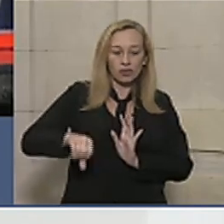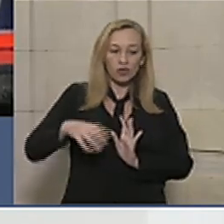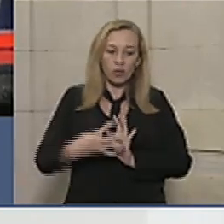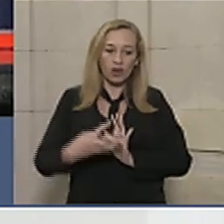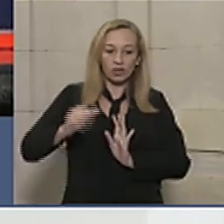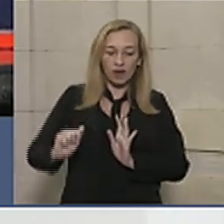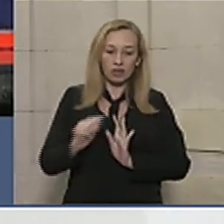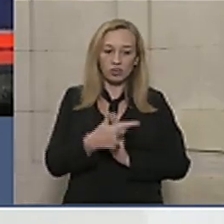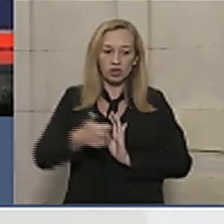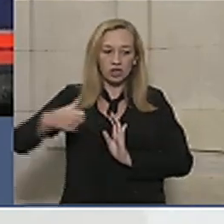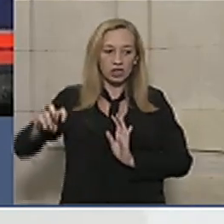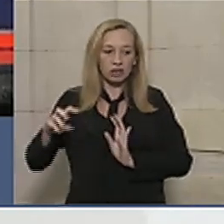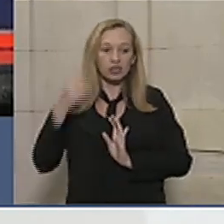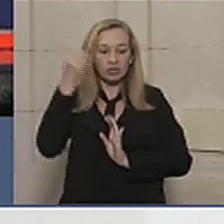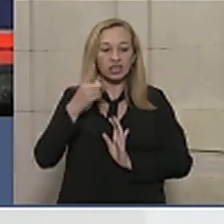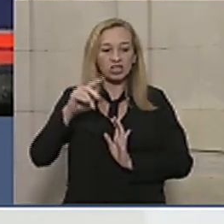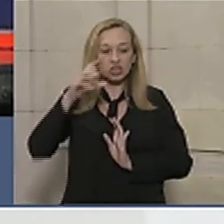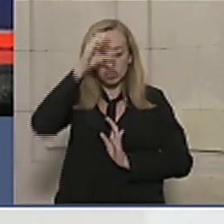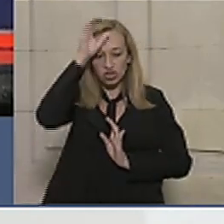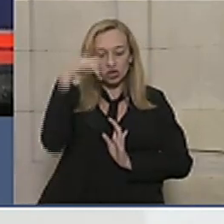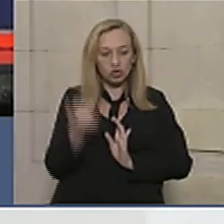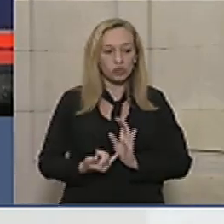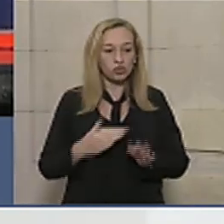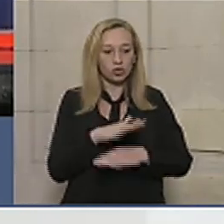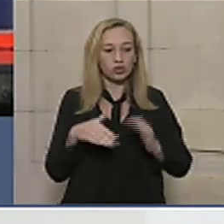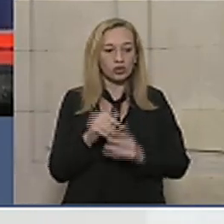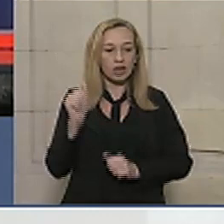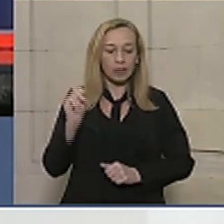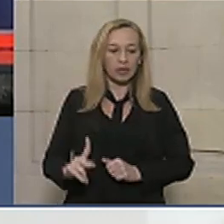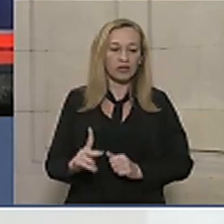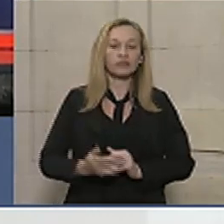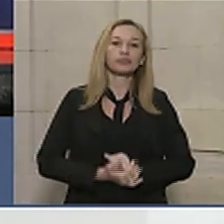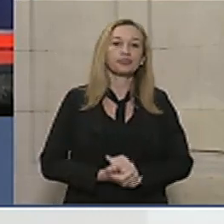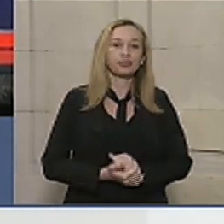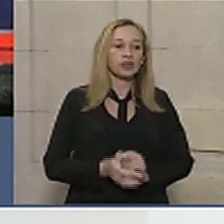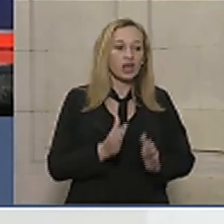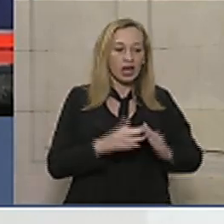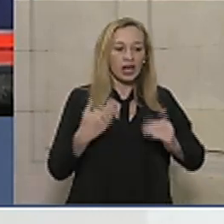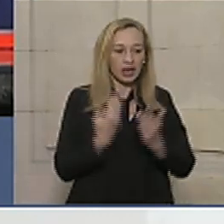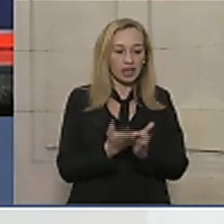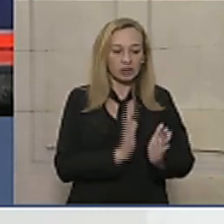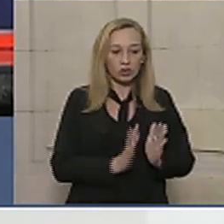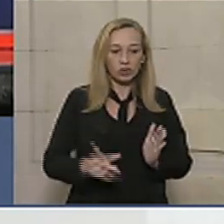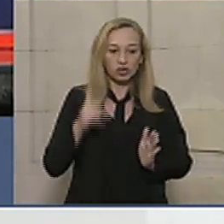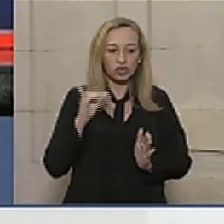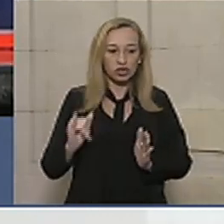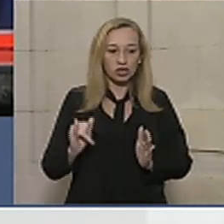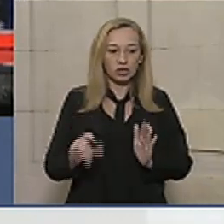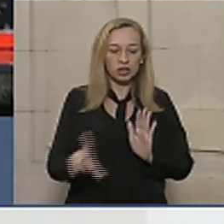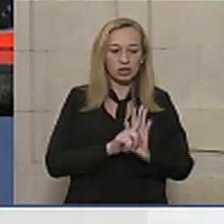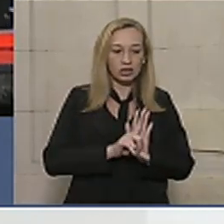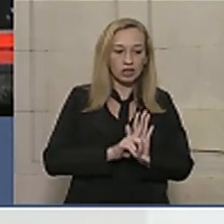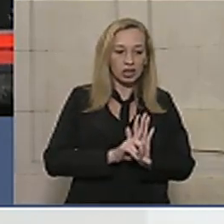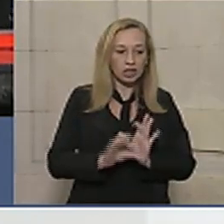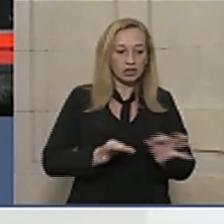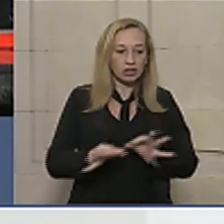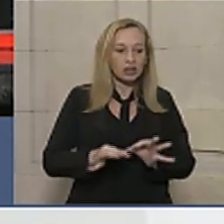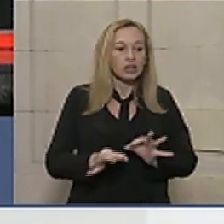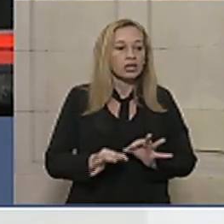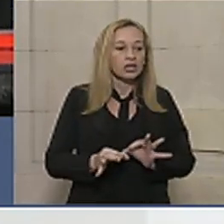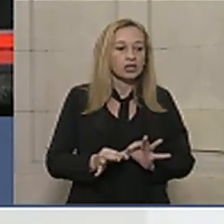994A de 2015, deputada Tia Ju. Senhores que aprovam, eles permaneçam como estão, aprovados. Requer a inclusão na ordem do dia projeto de